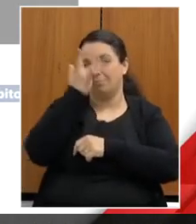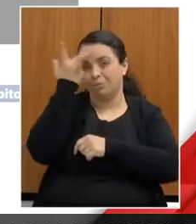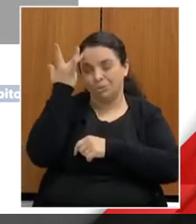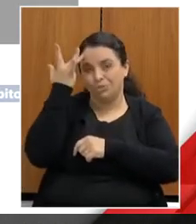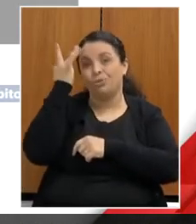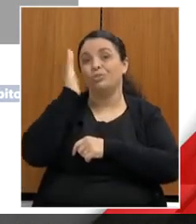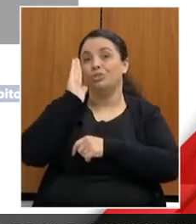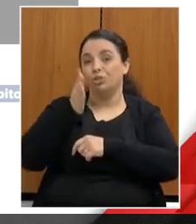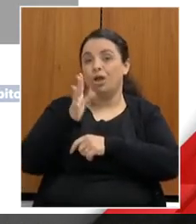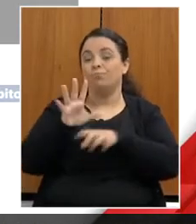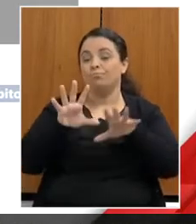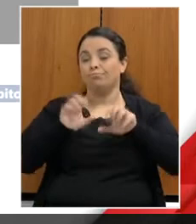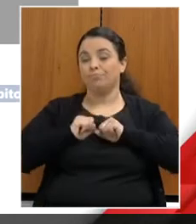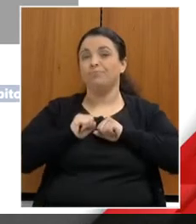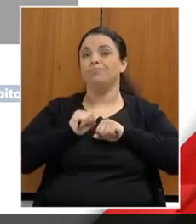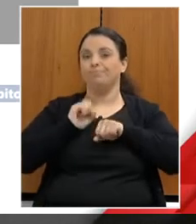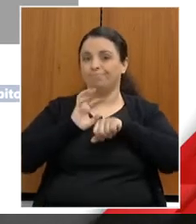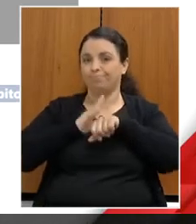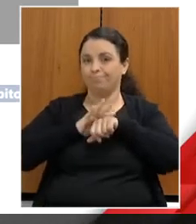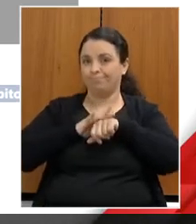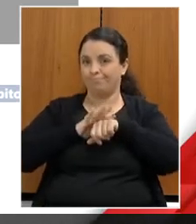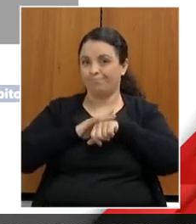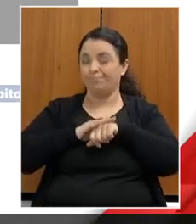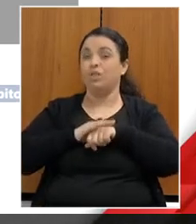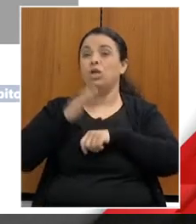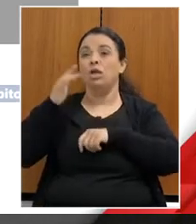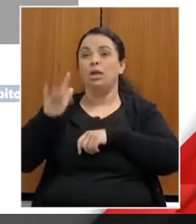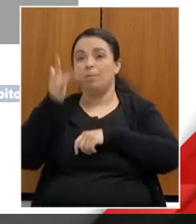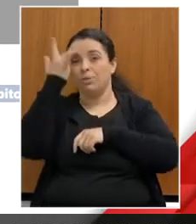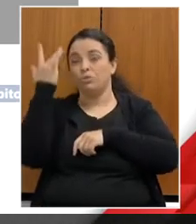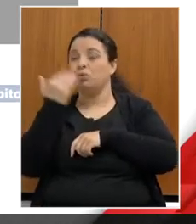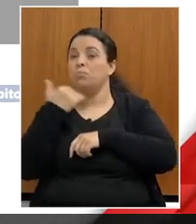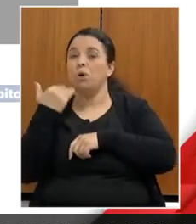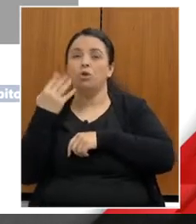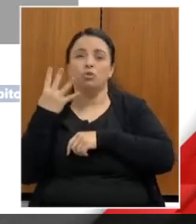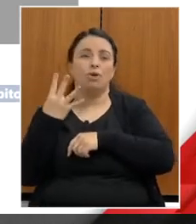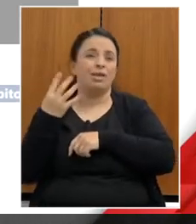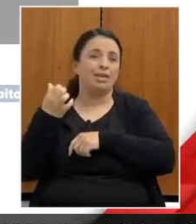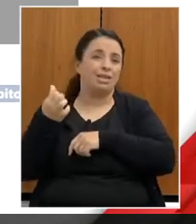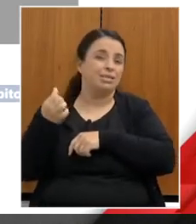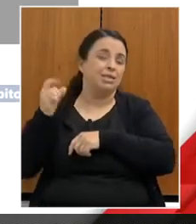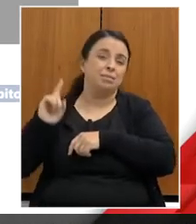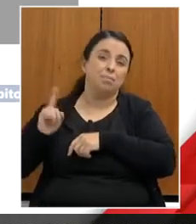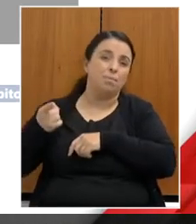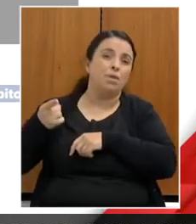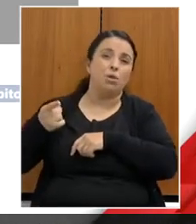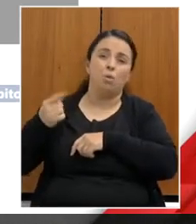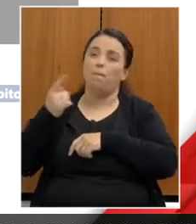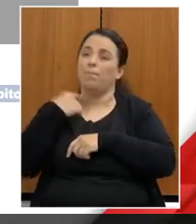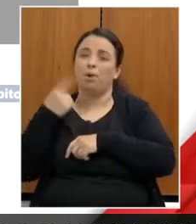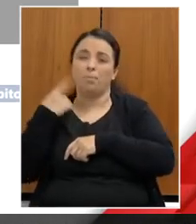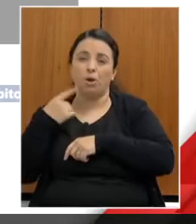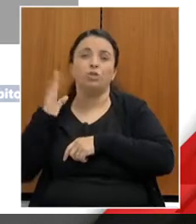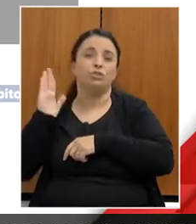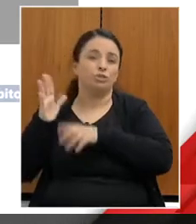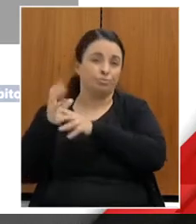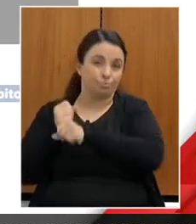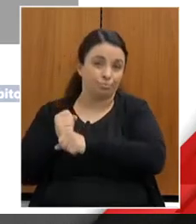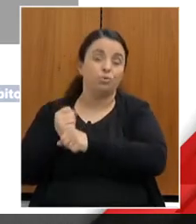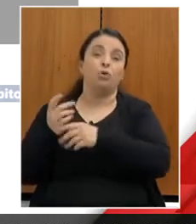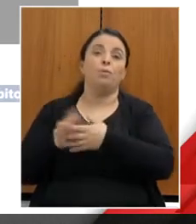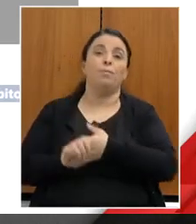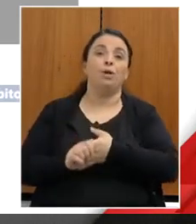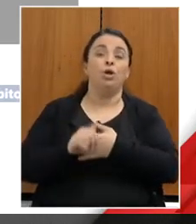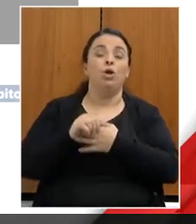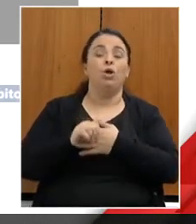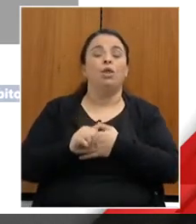confirmados com a doença e quase 46.000 óbitos confirmados. 2.071 casos nas últimas 24 horas e